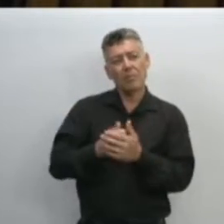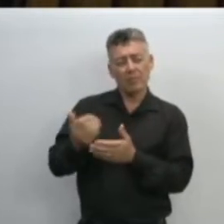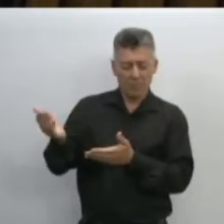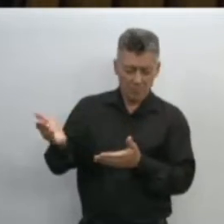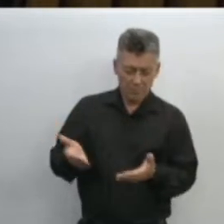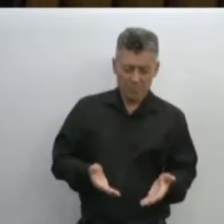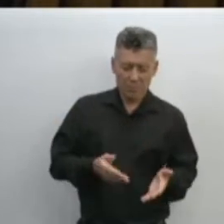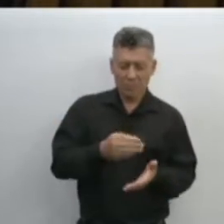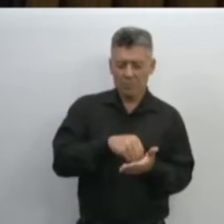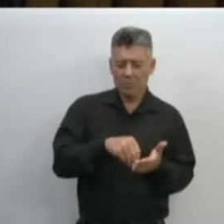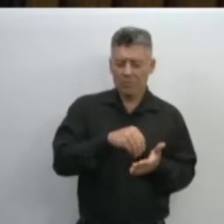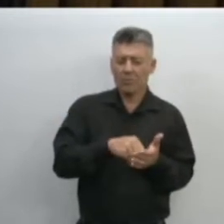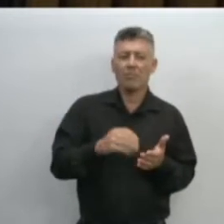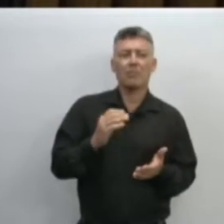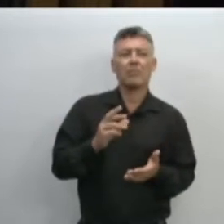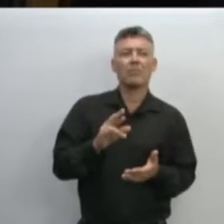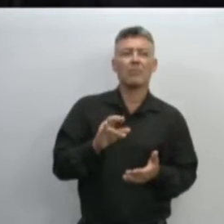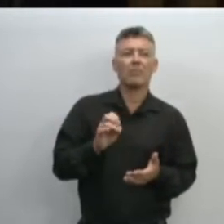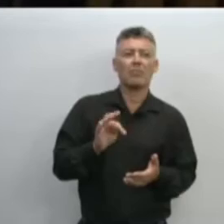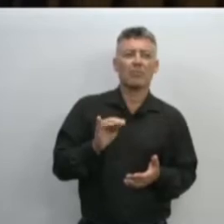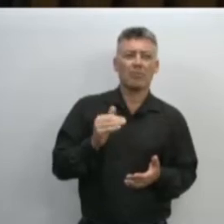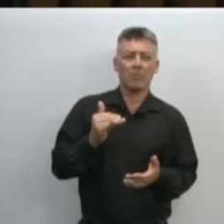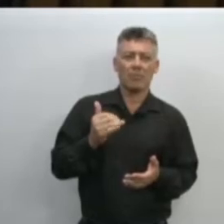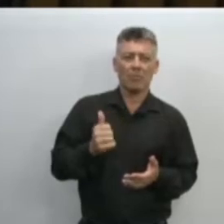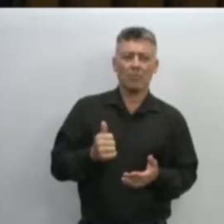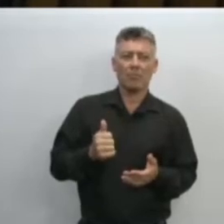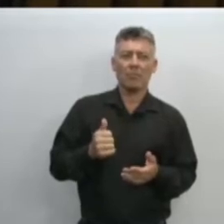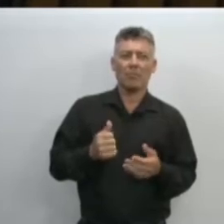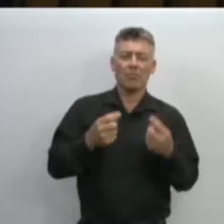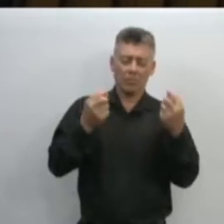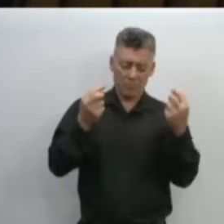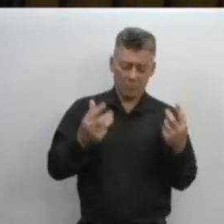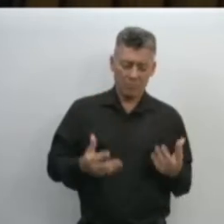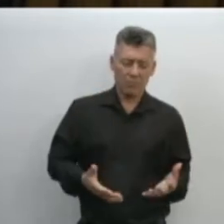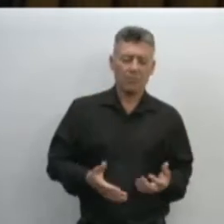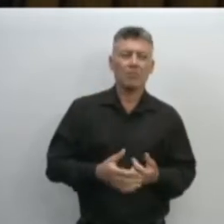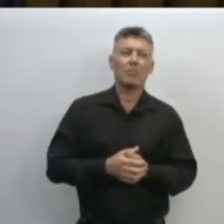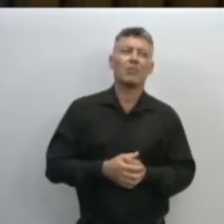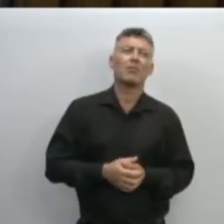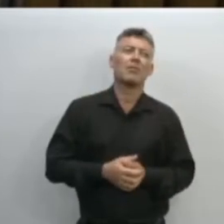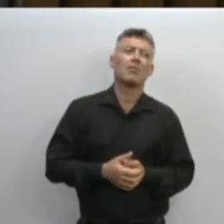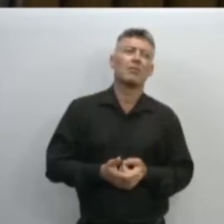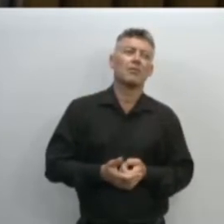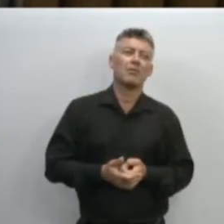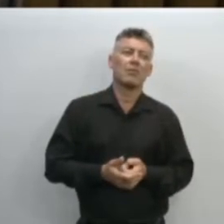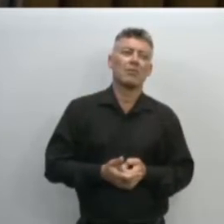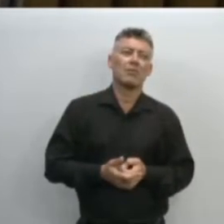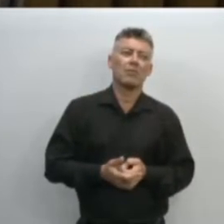secretária Cristina Diniz para vir à casa para prestar esclarecimentos.